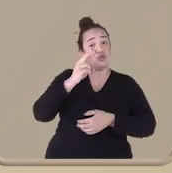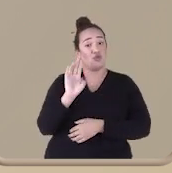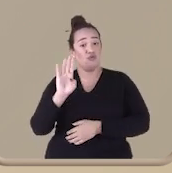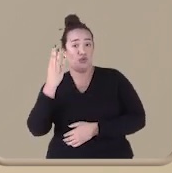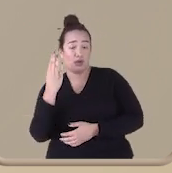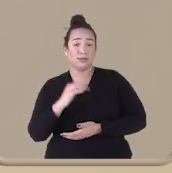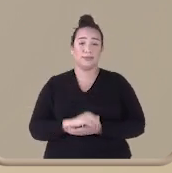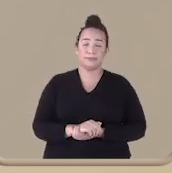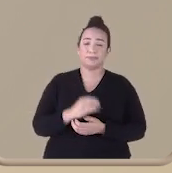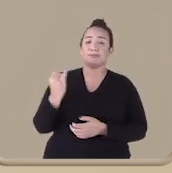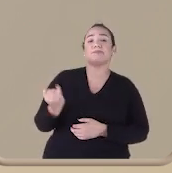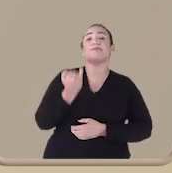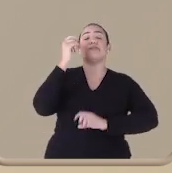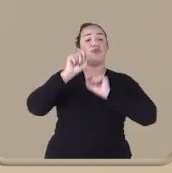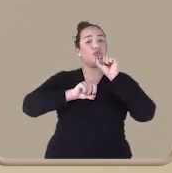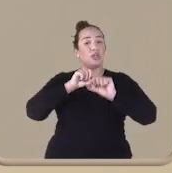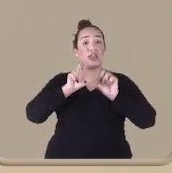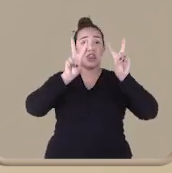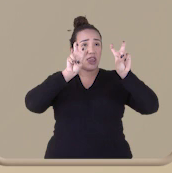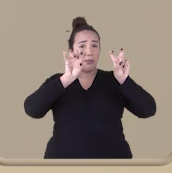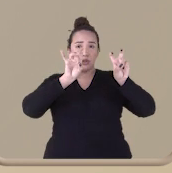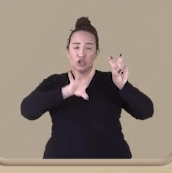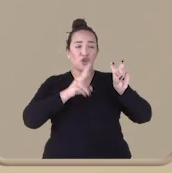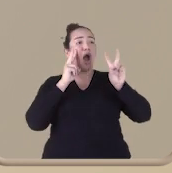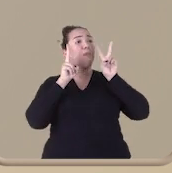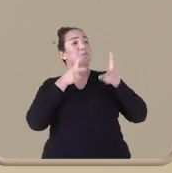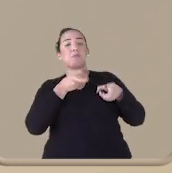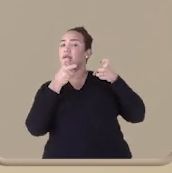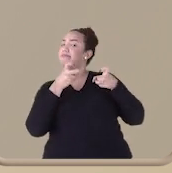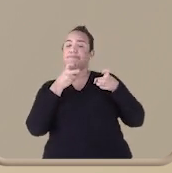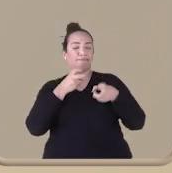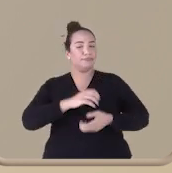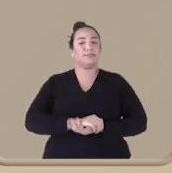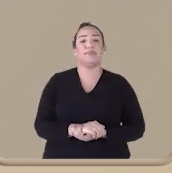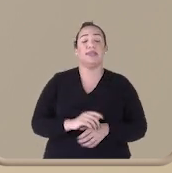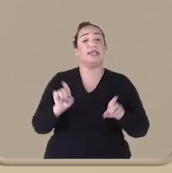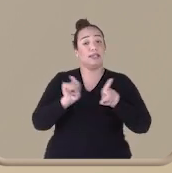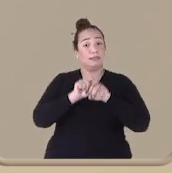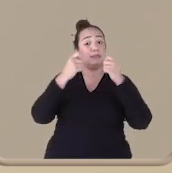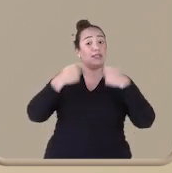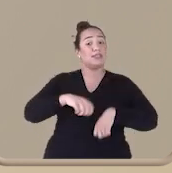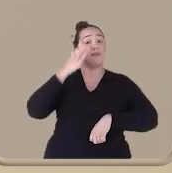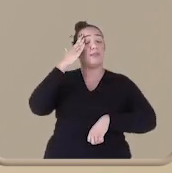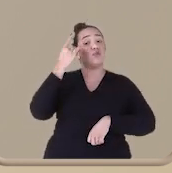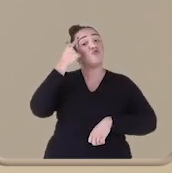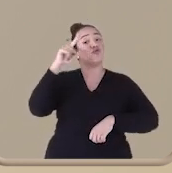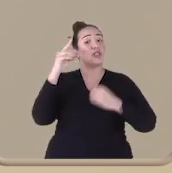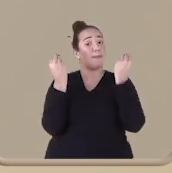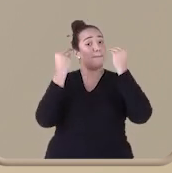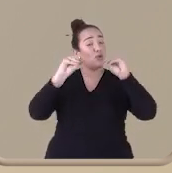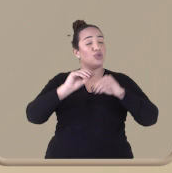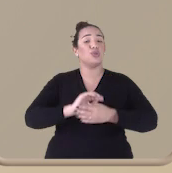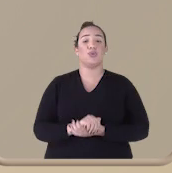relembrar? É importante não ler apenas o título da notícia. Confira a data da